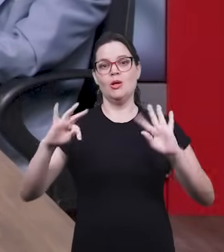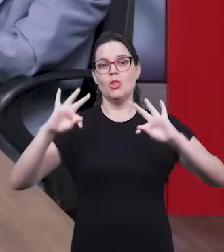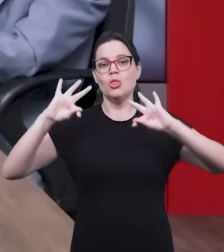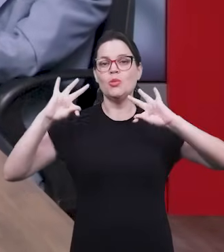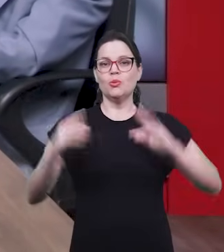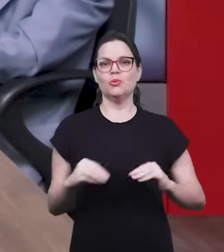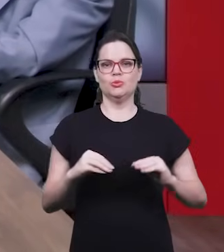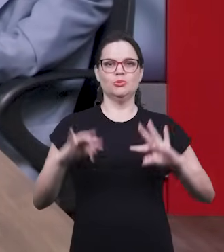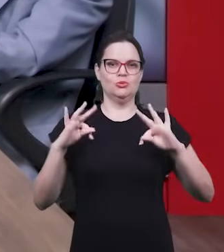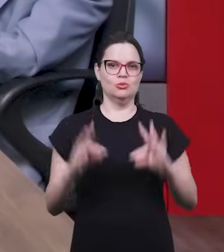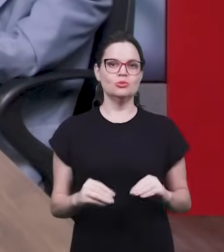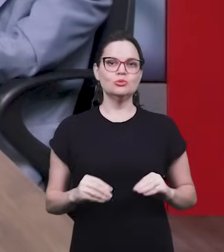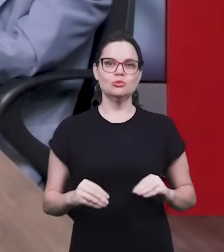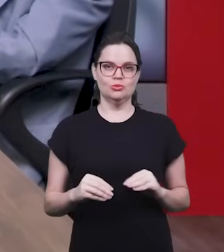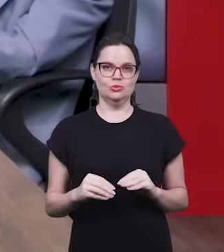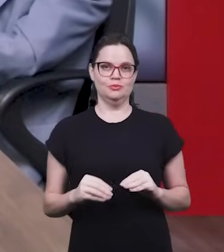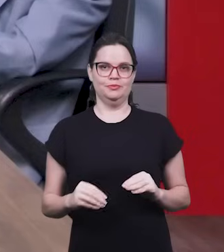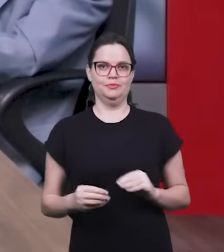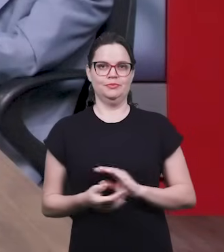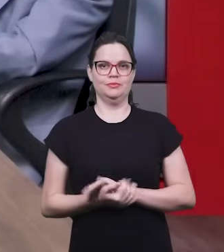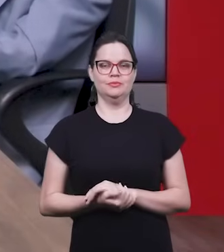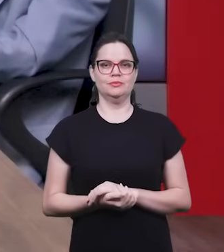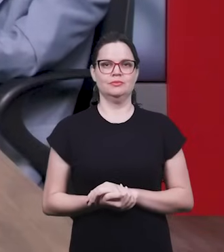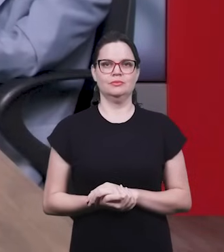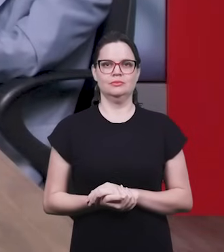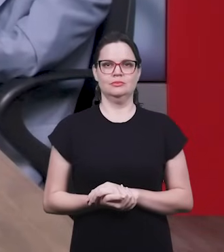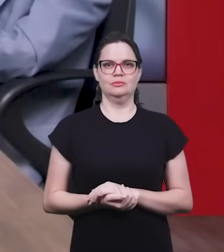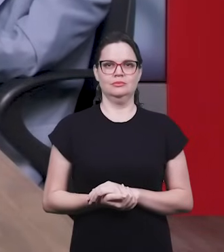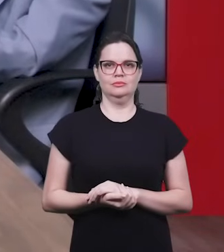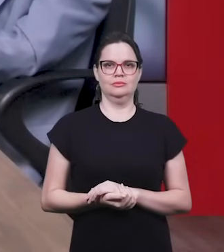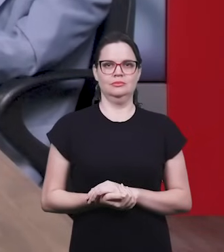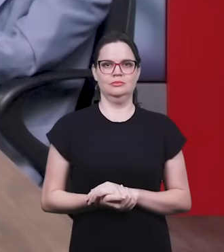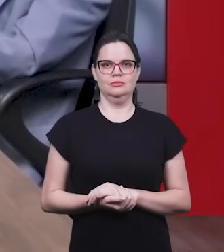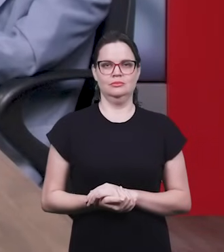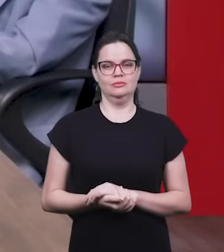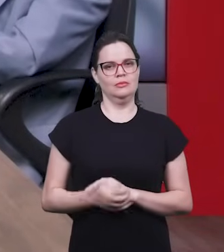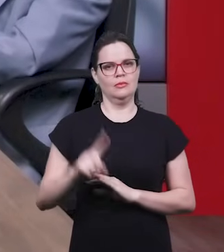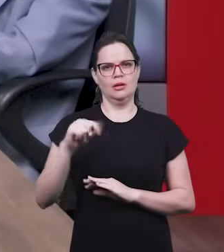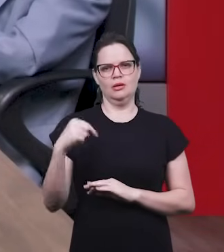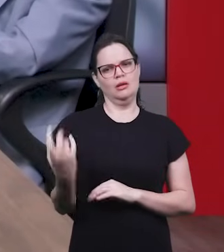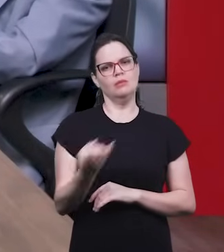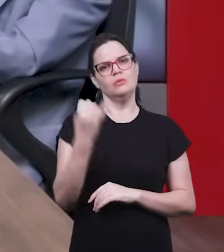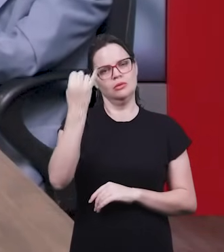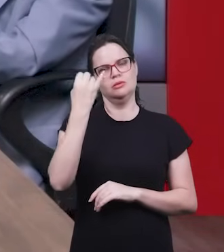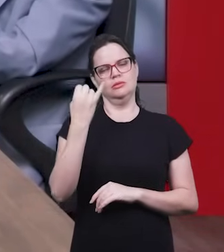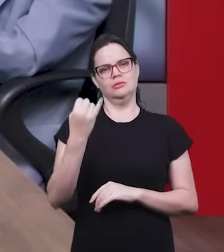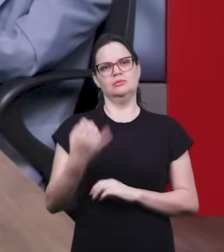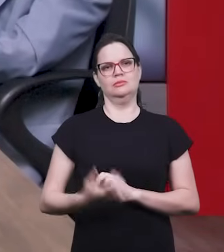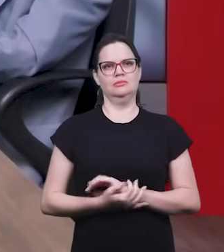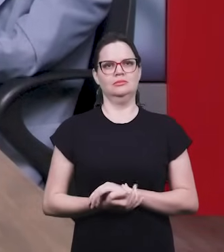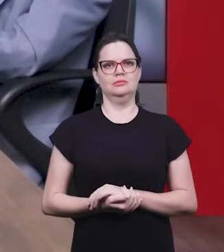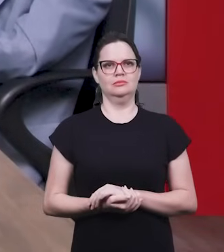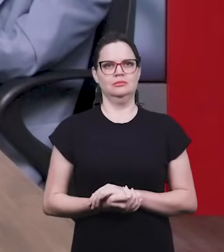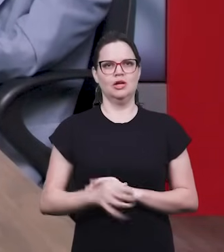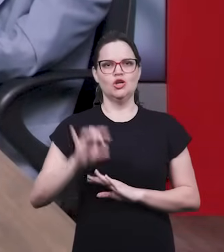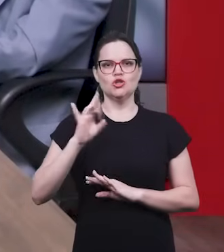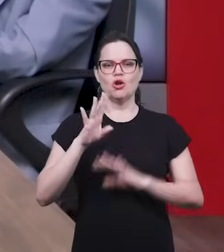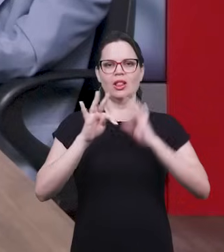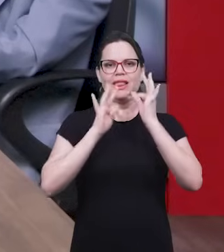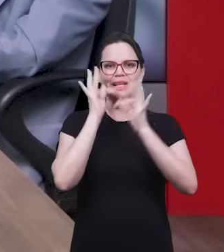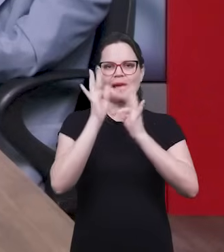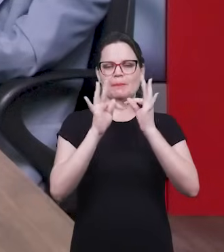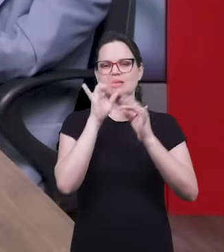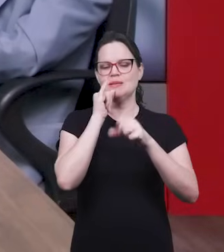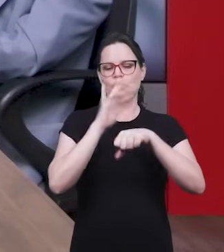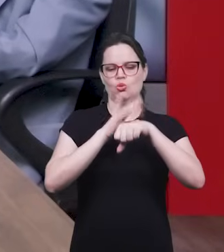Toda está voltada para isso, a parte estética. E é a parte que é fundamento, não é? Não só do